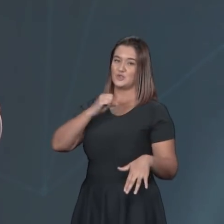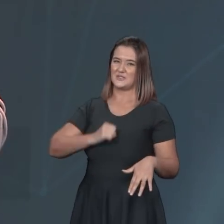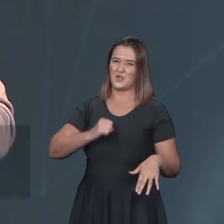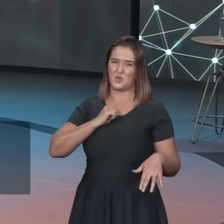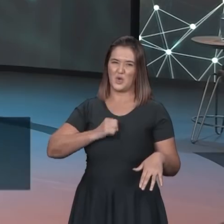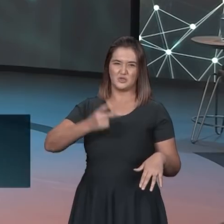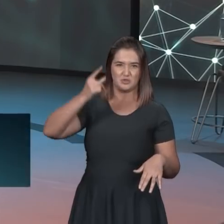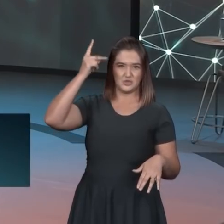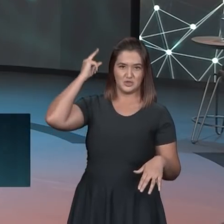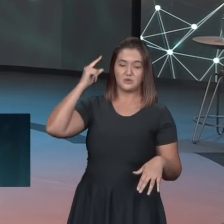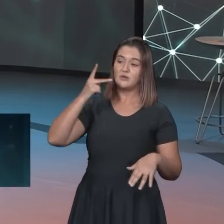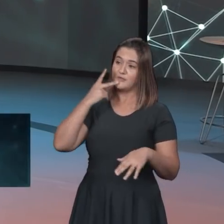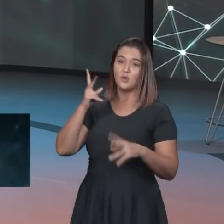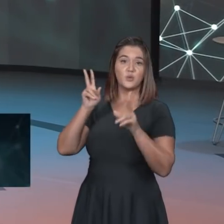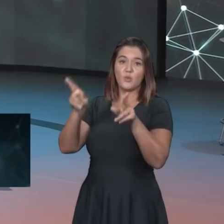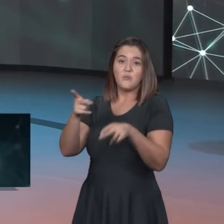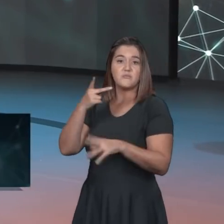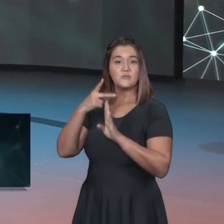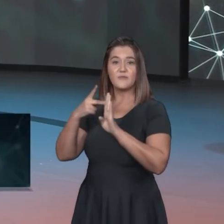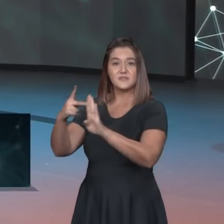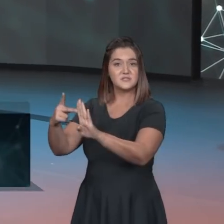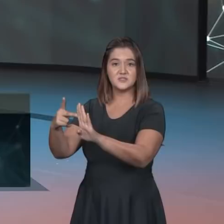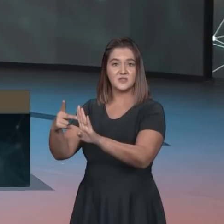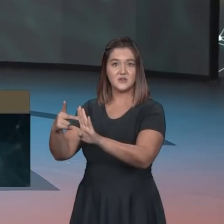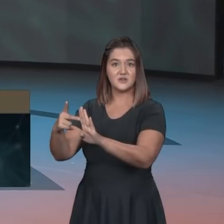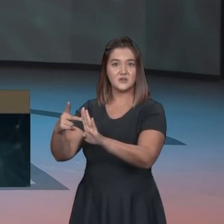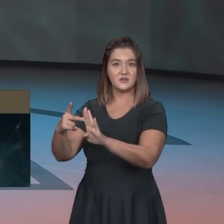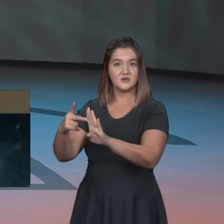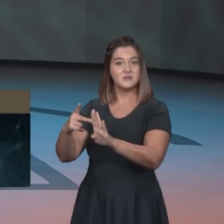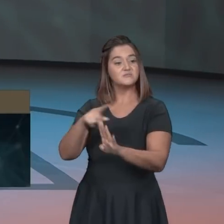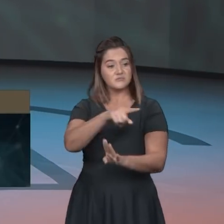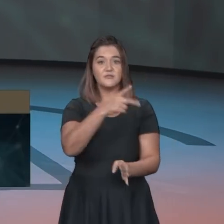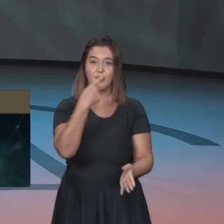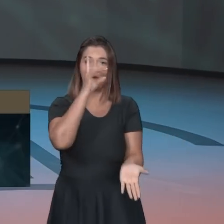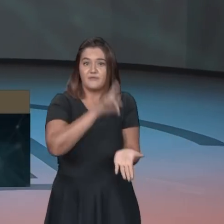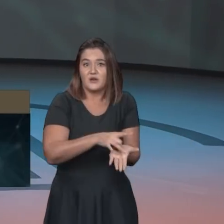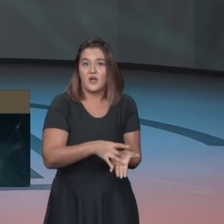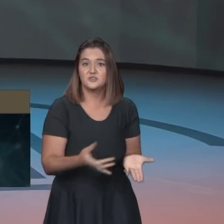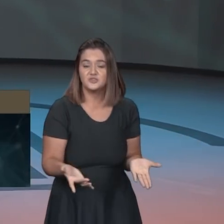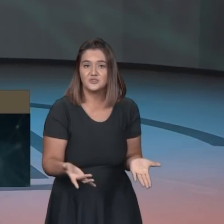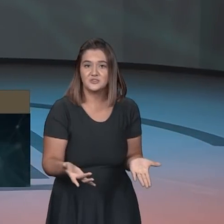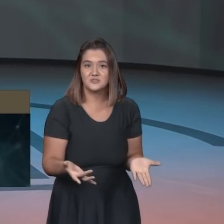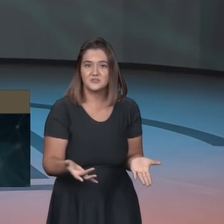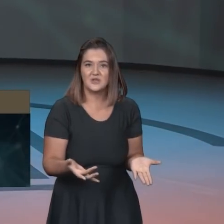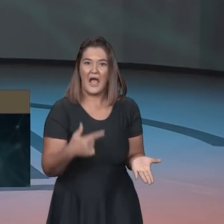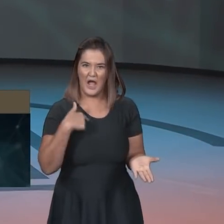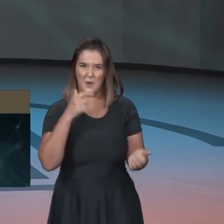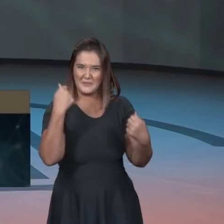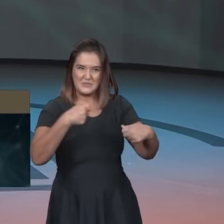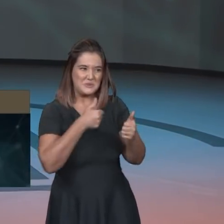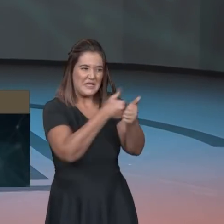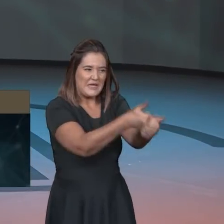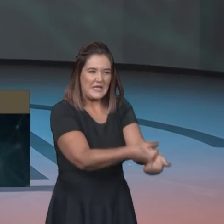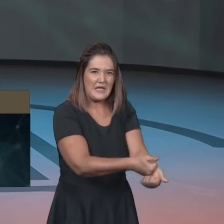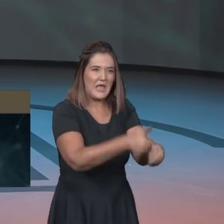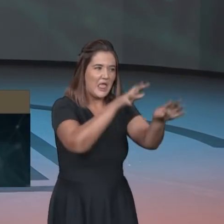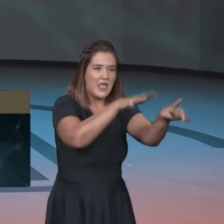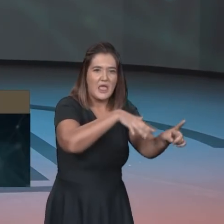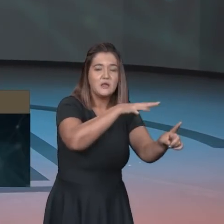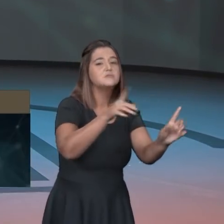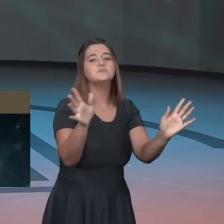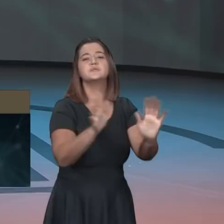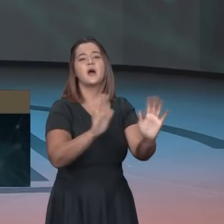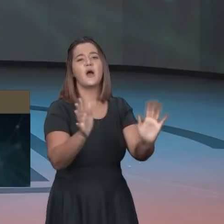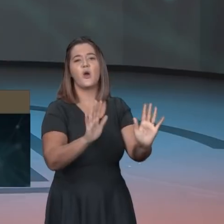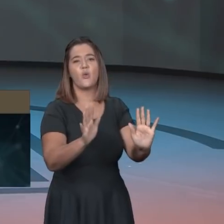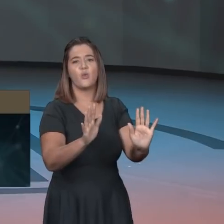ano. Isto não torna o pagão um profeta em quem nós devemos agora seguir, porque ele foge aos critérios de um